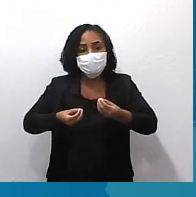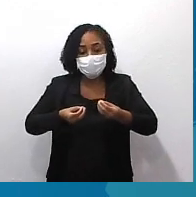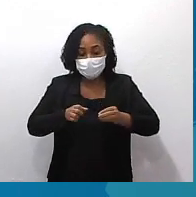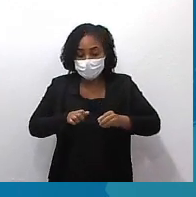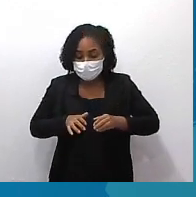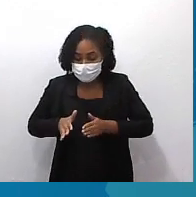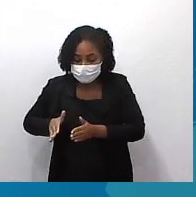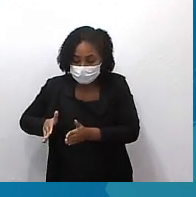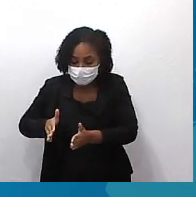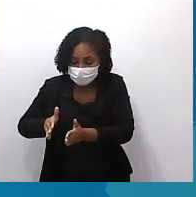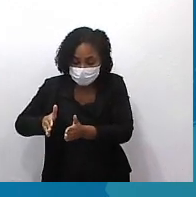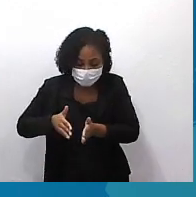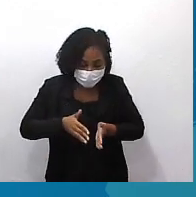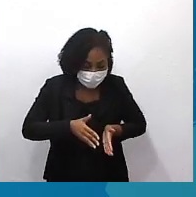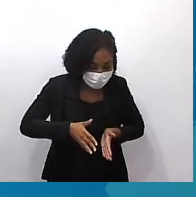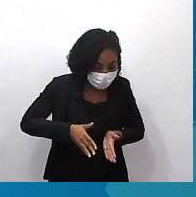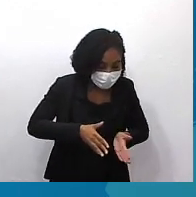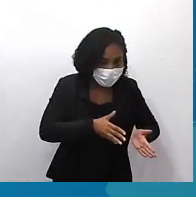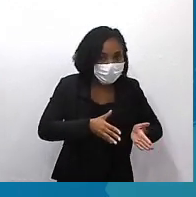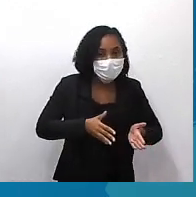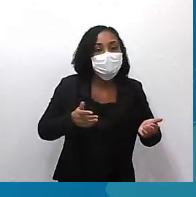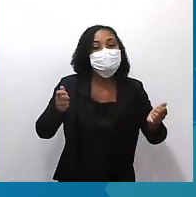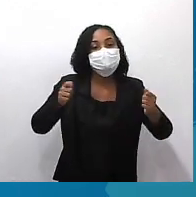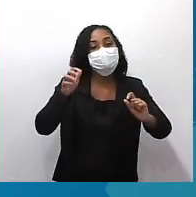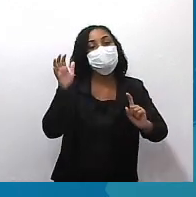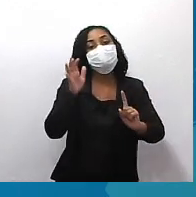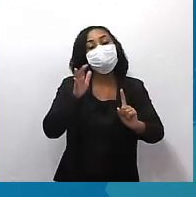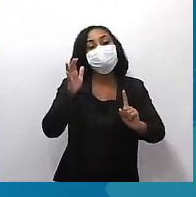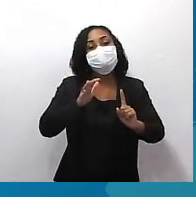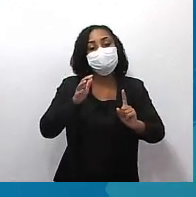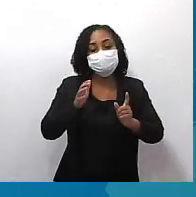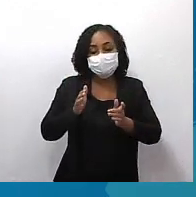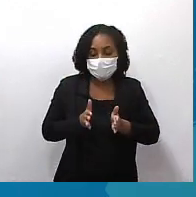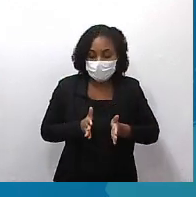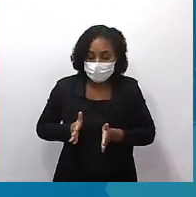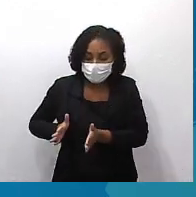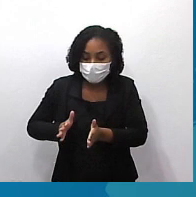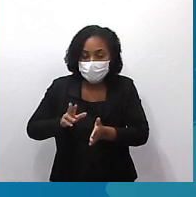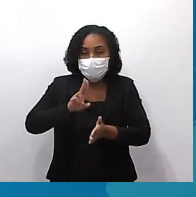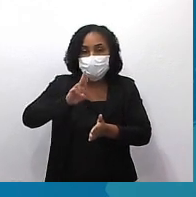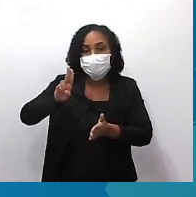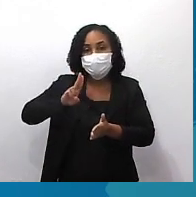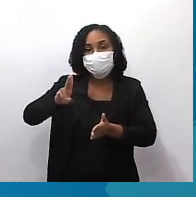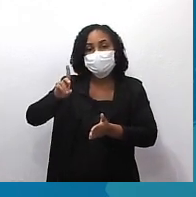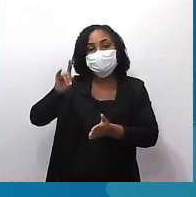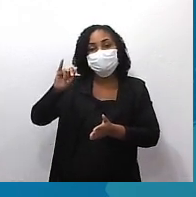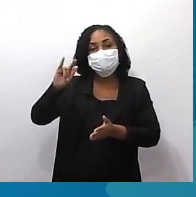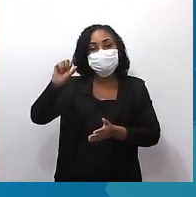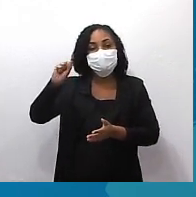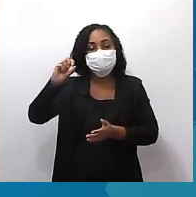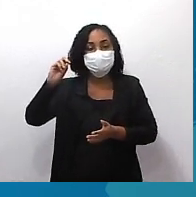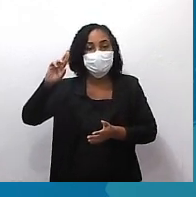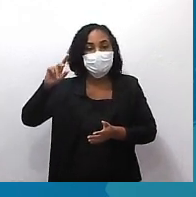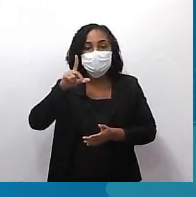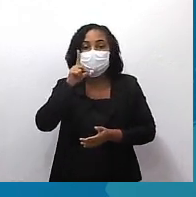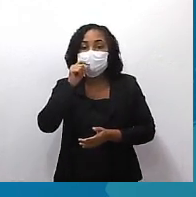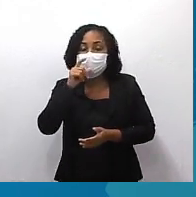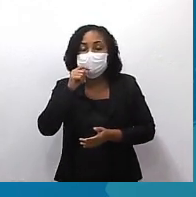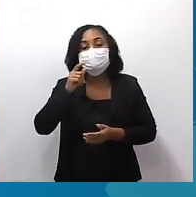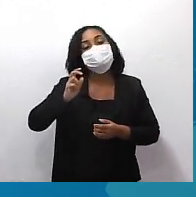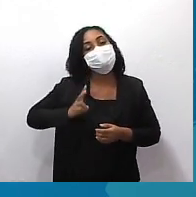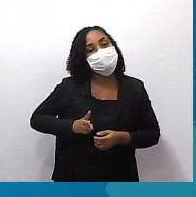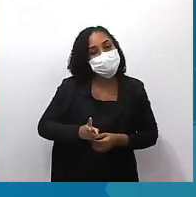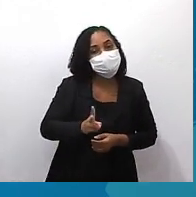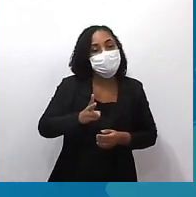vai formar rio para os dois lados. E ali é o que a gente chama de divisor de águas. Então, o divisor de águas sempre está